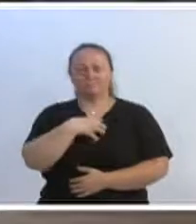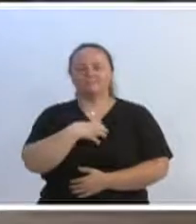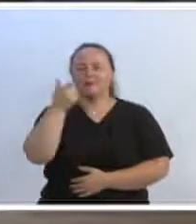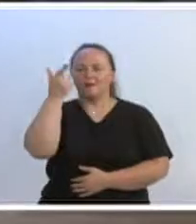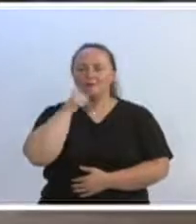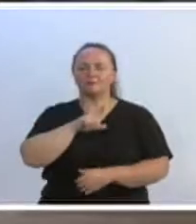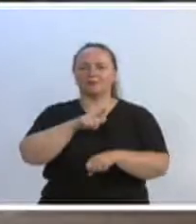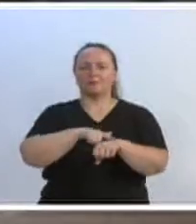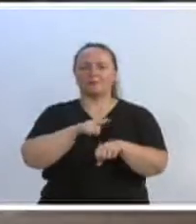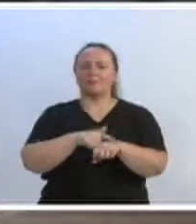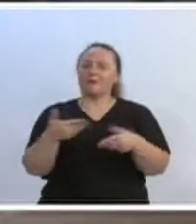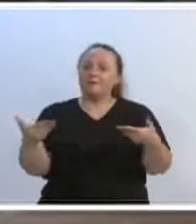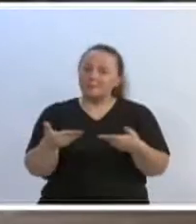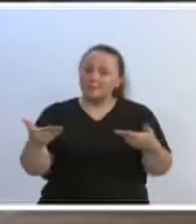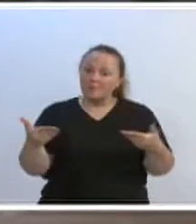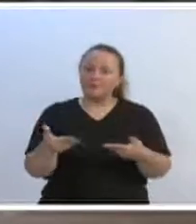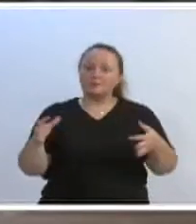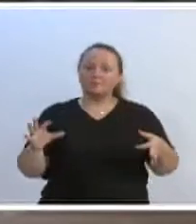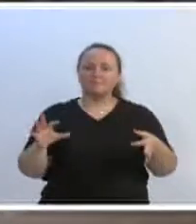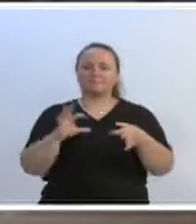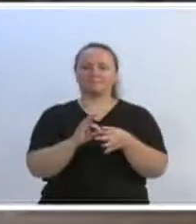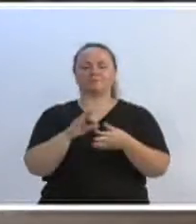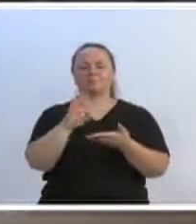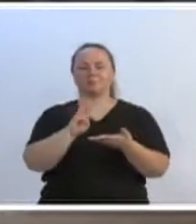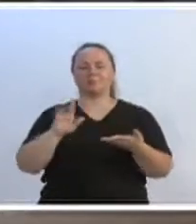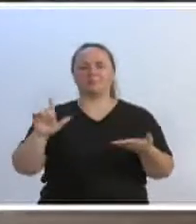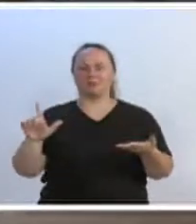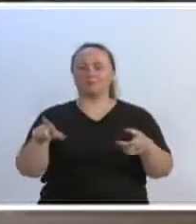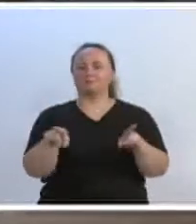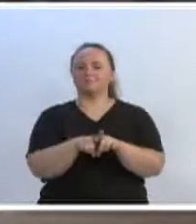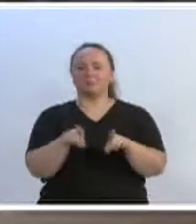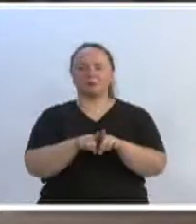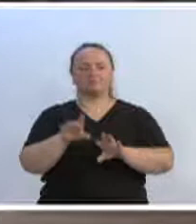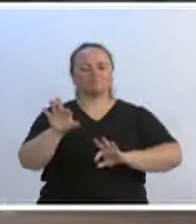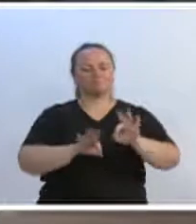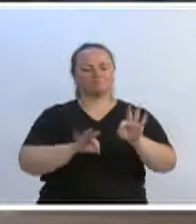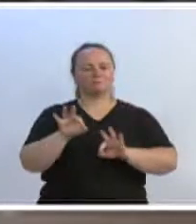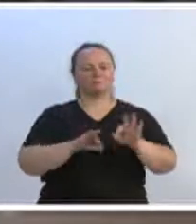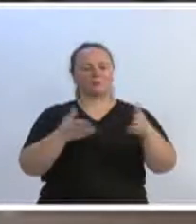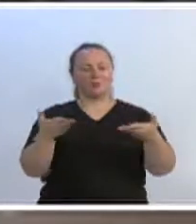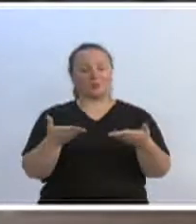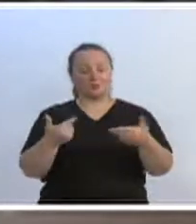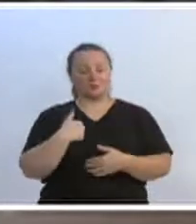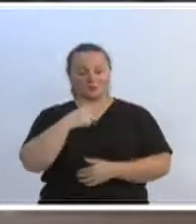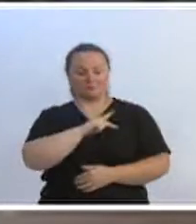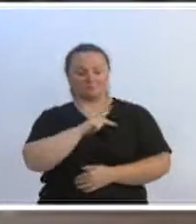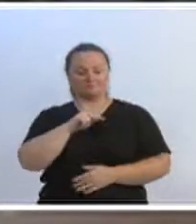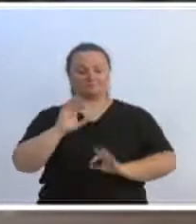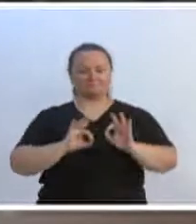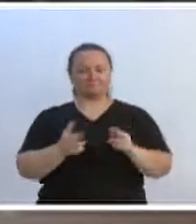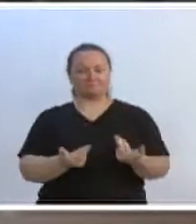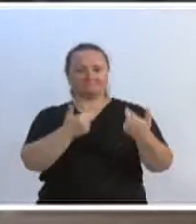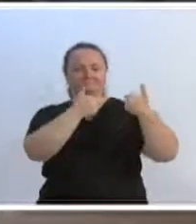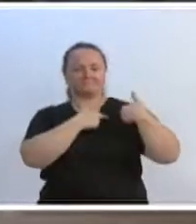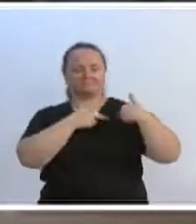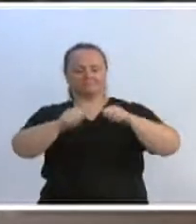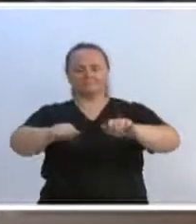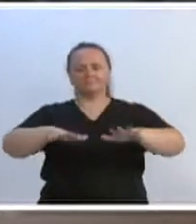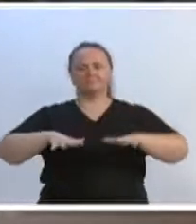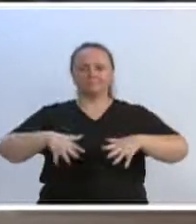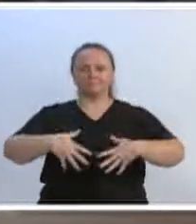momento, passo a palavra e a condução dos trabalhos ao excelentíssimo vereador Silvio Zimmermann, que nesse ato preside